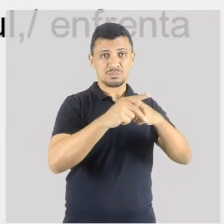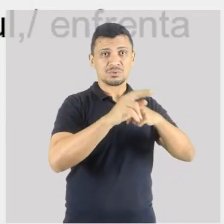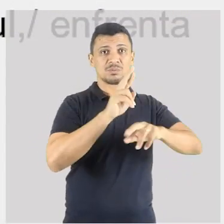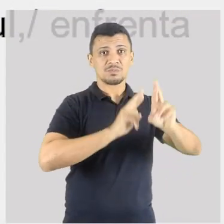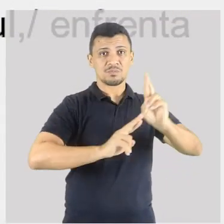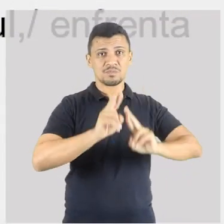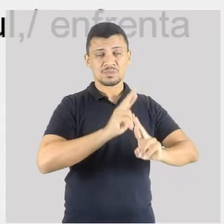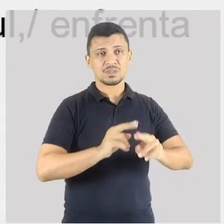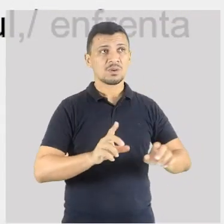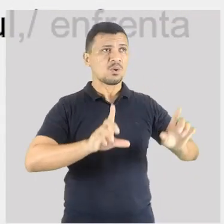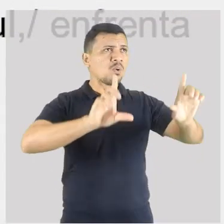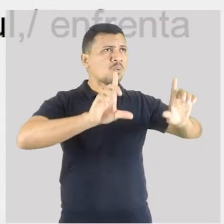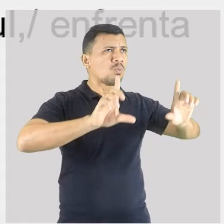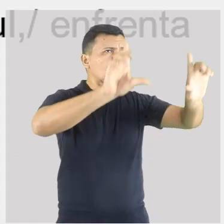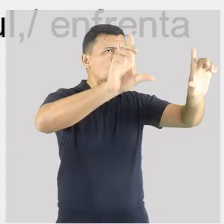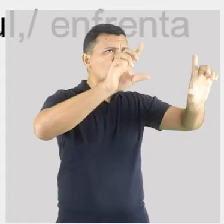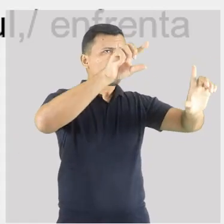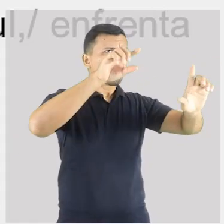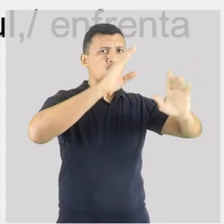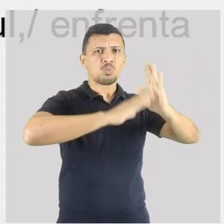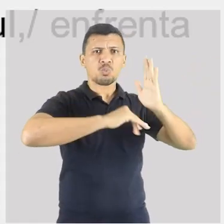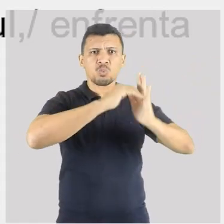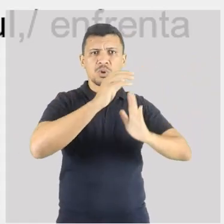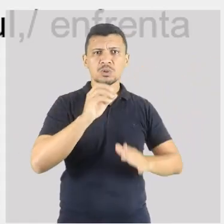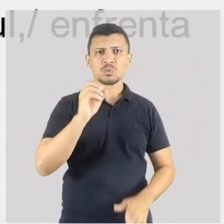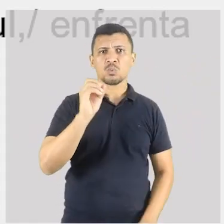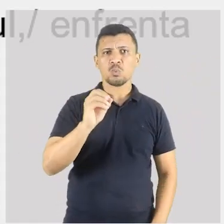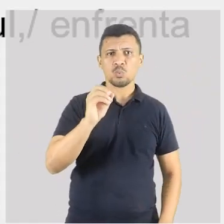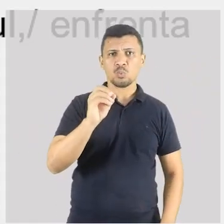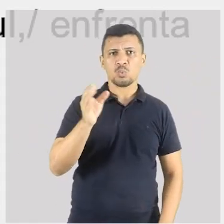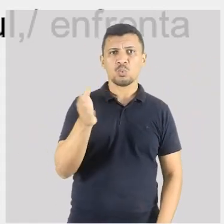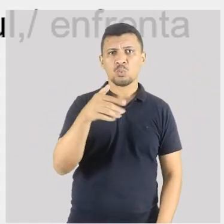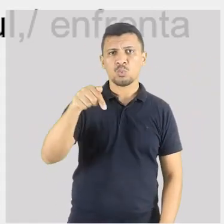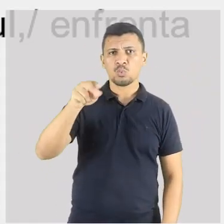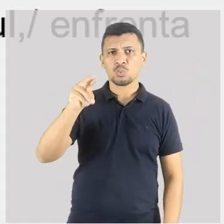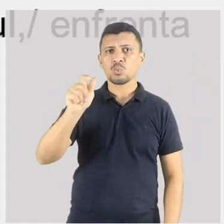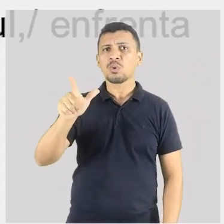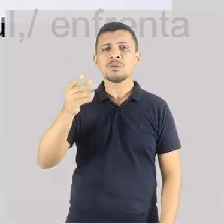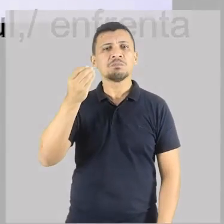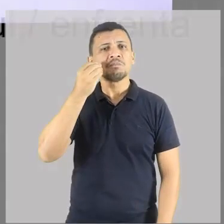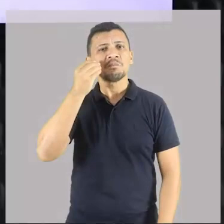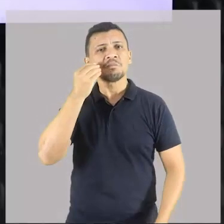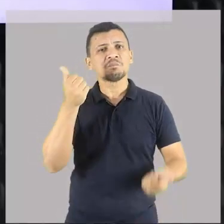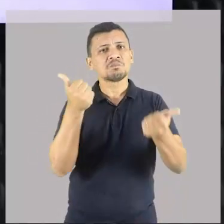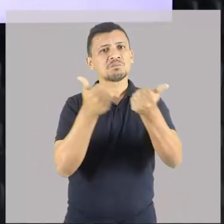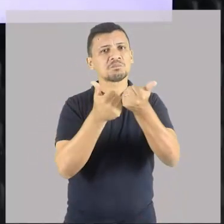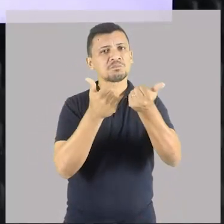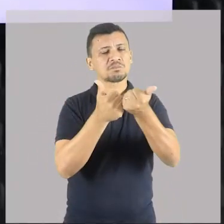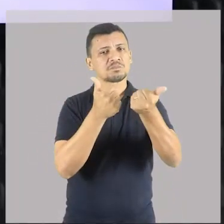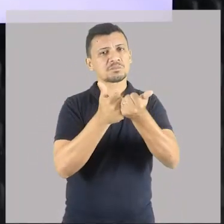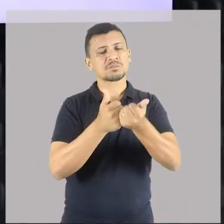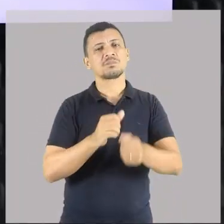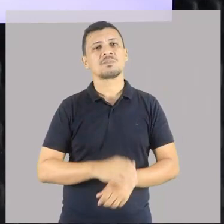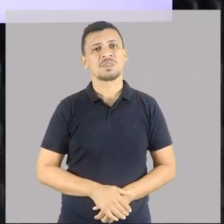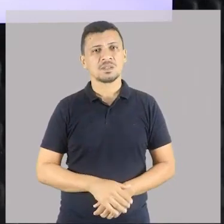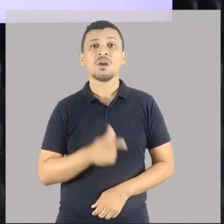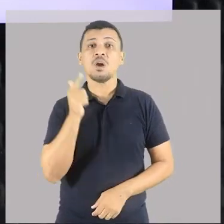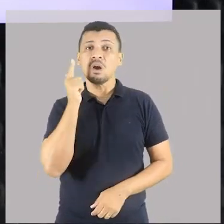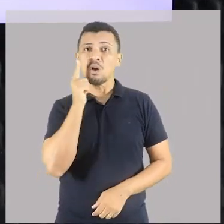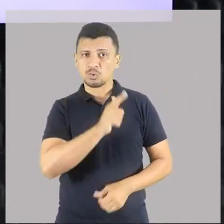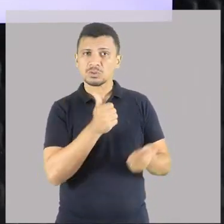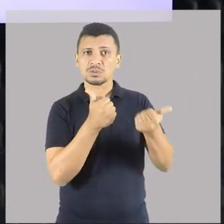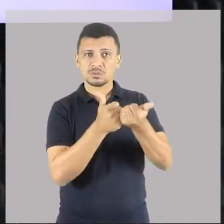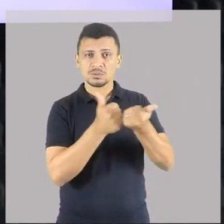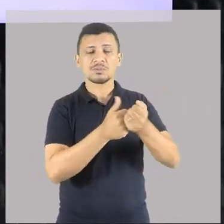qual. Se você quiser saber se o que é pronome relativo, substitua o que por o qual, a qual, os quais, as quais. Deu para substituir,